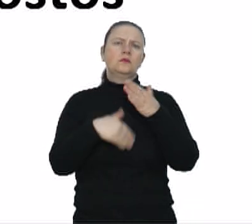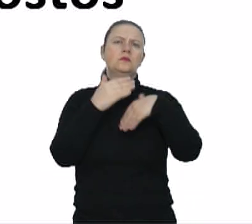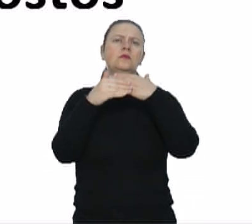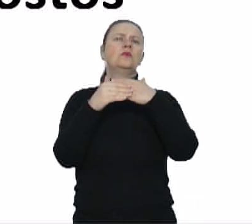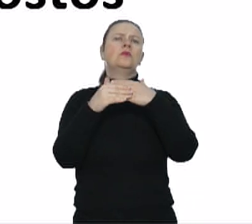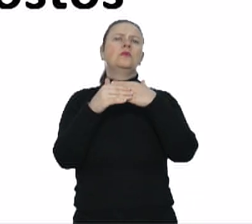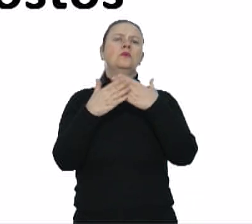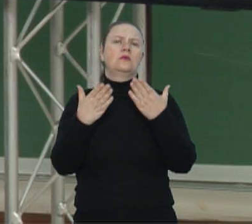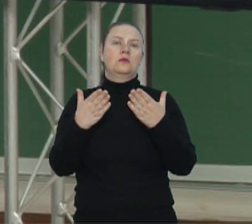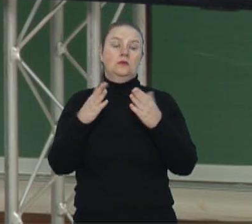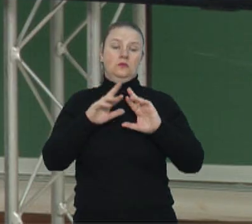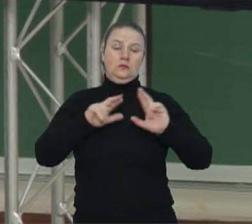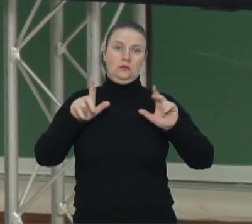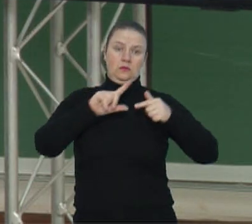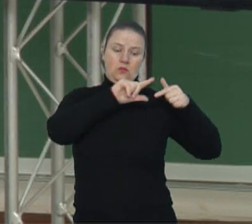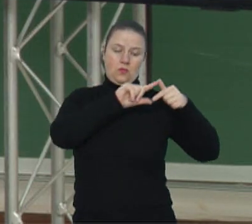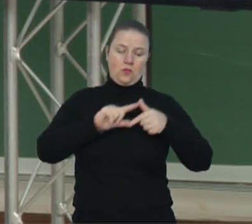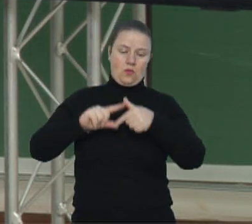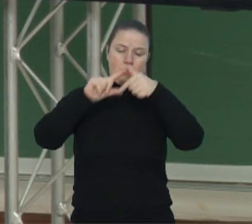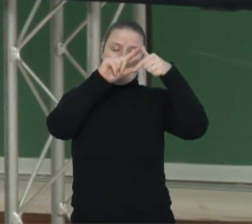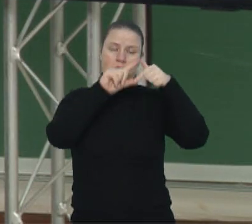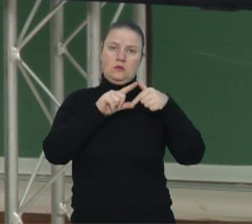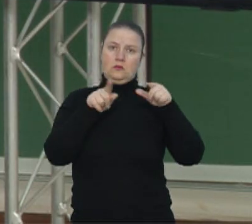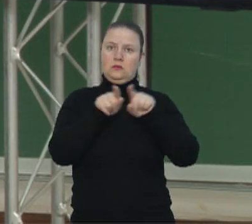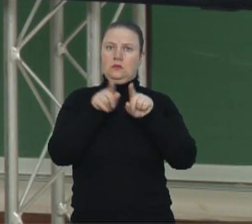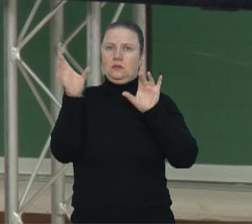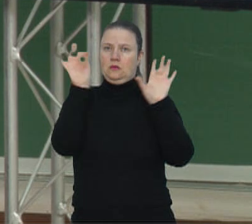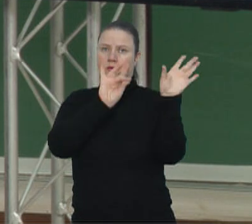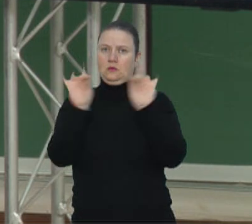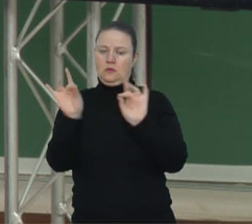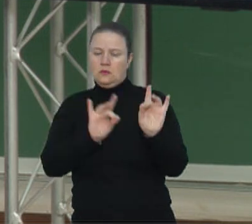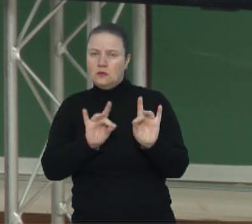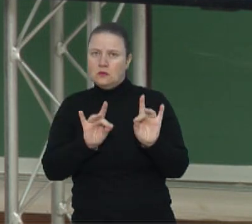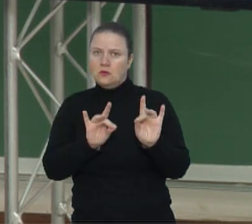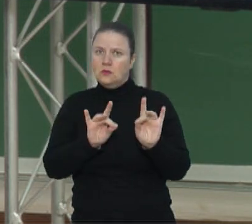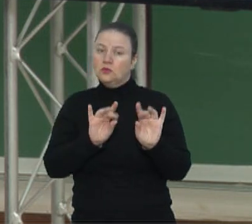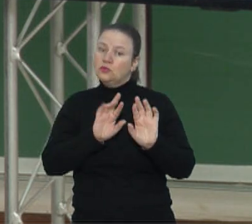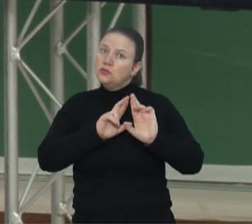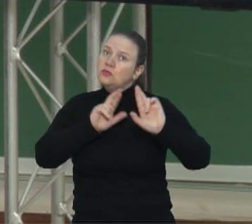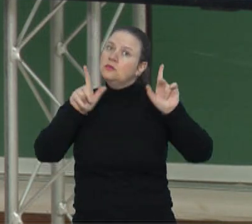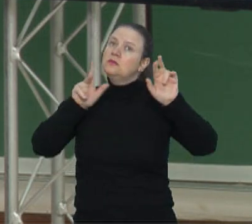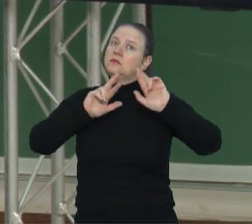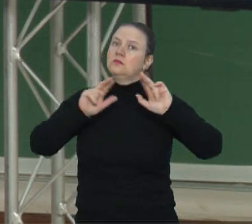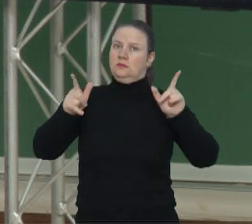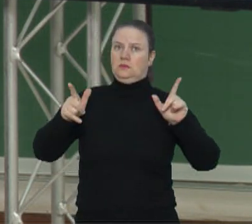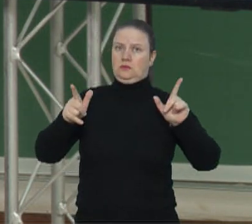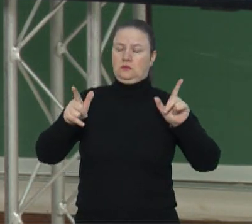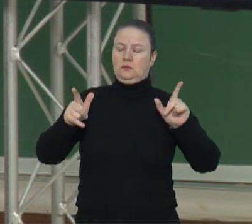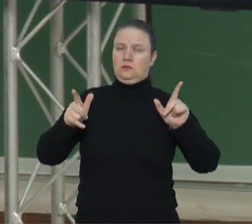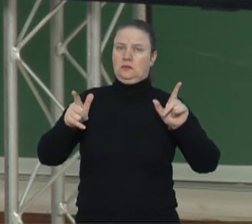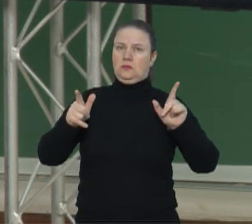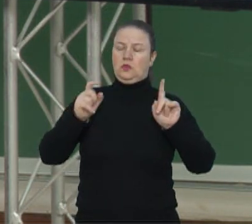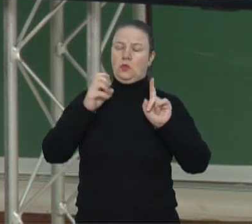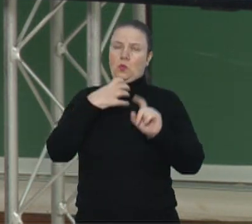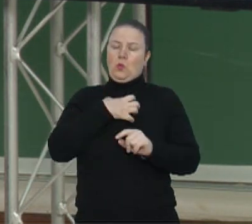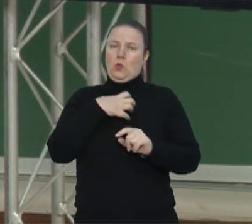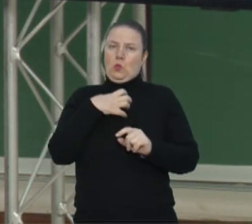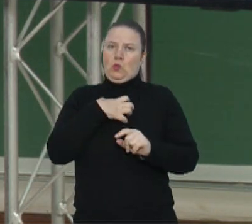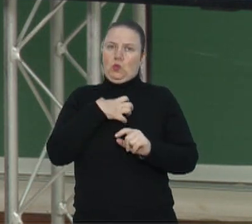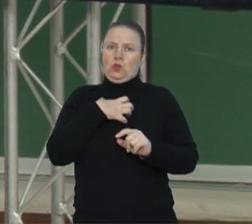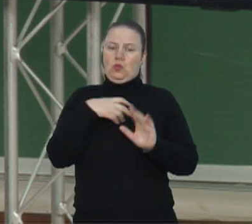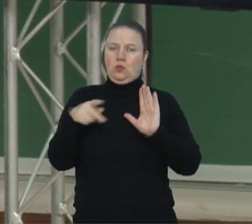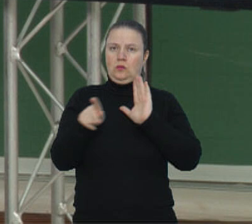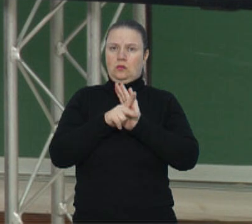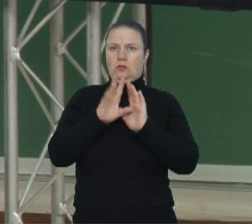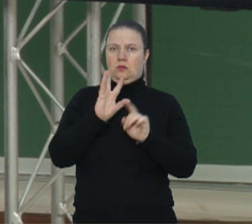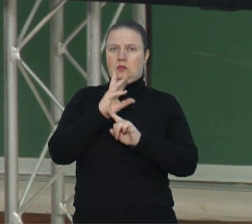Então, diferente do cubismo e do dadaísmo, a assemblagem não se constitui como um movimento, tá? Mas a gente trouxe ela porque